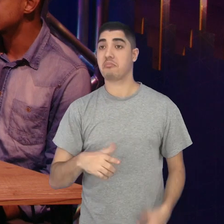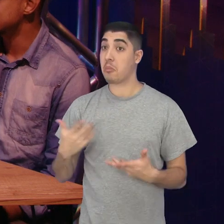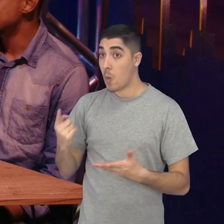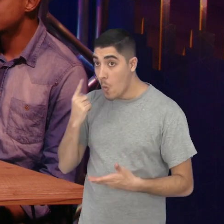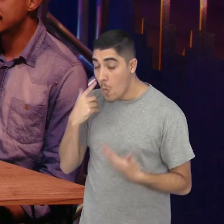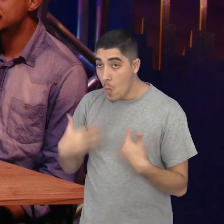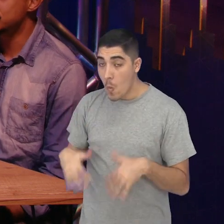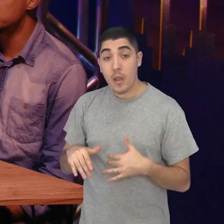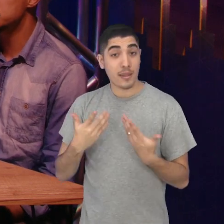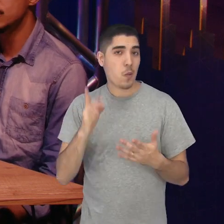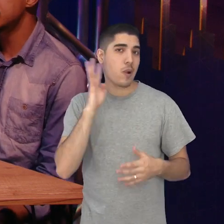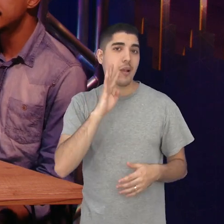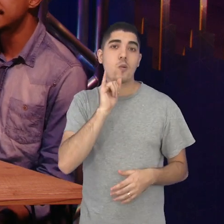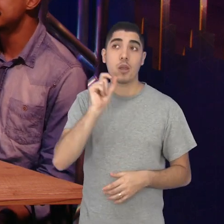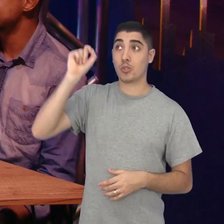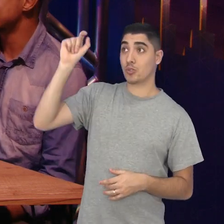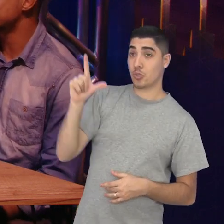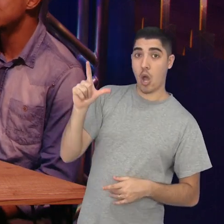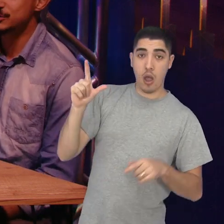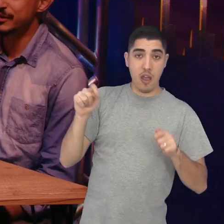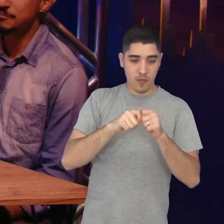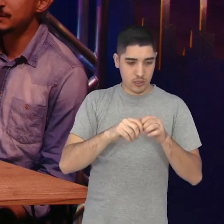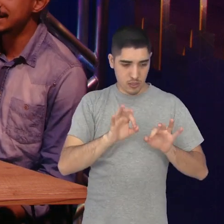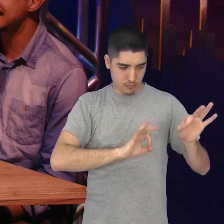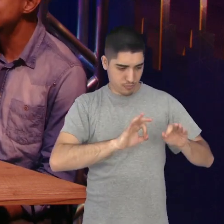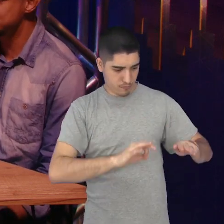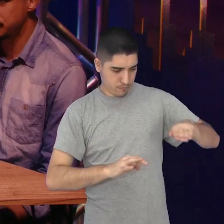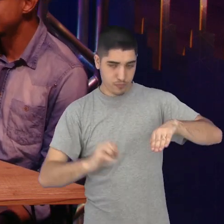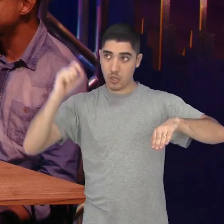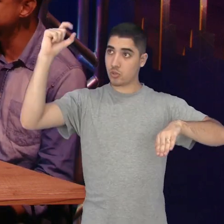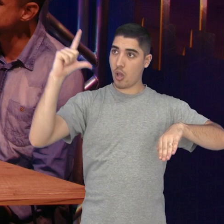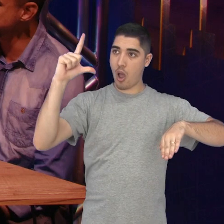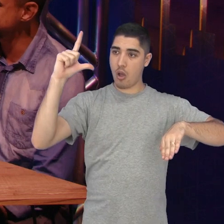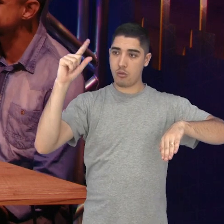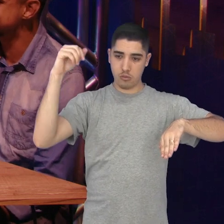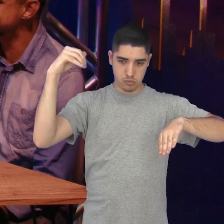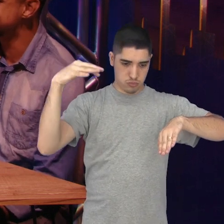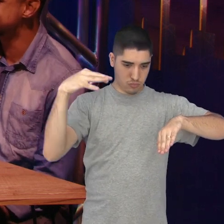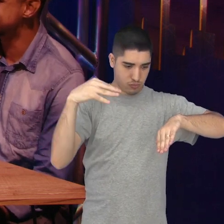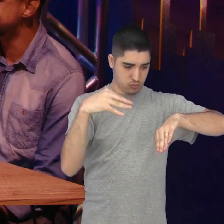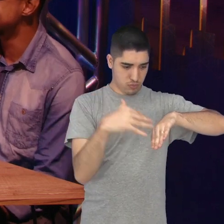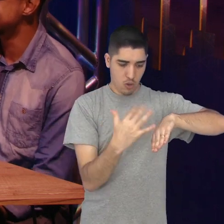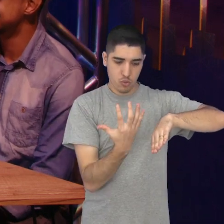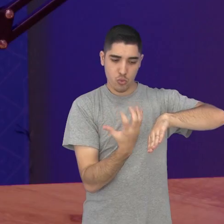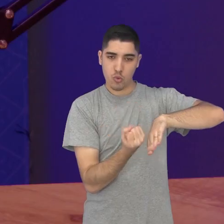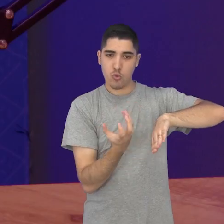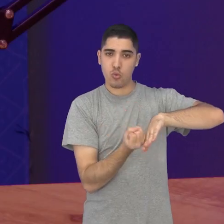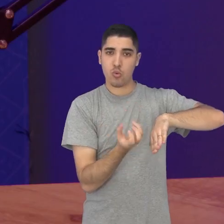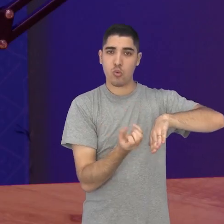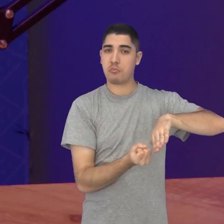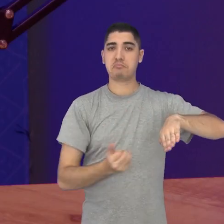né? Porque, tipo, o Sol tá aí, é só você botar uma placa e esperar a energia vir. Realmente,